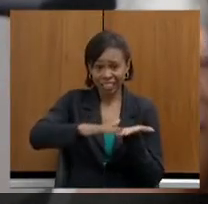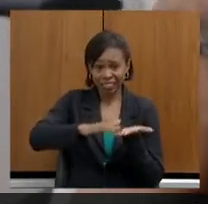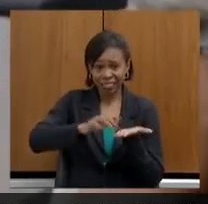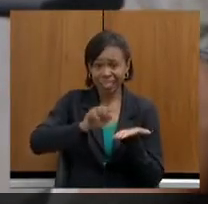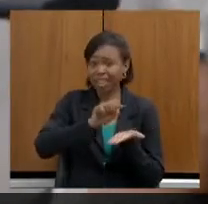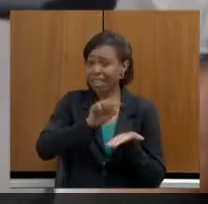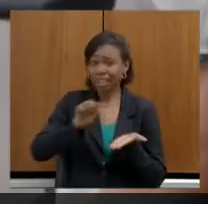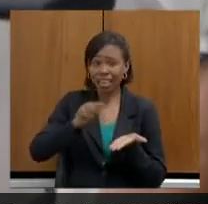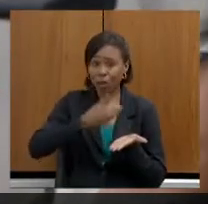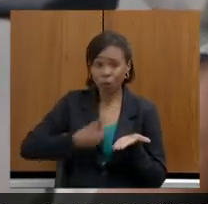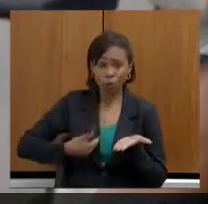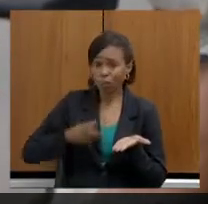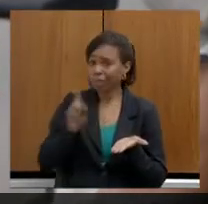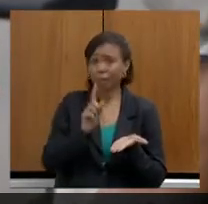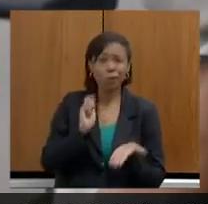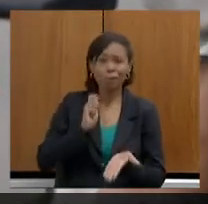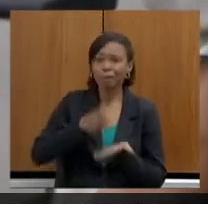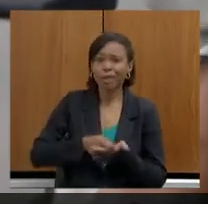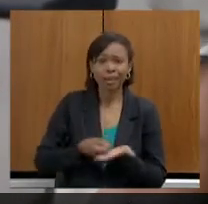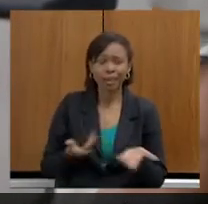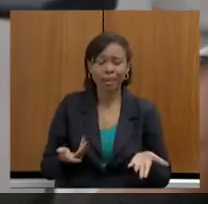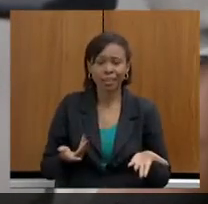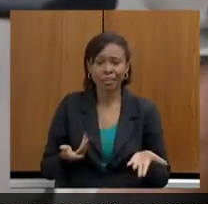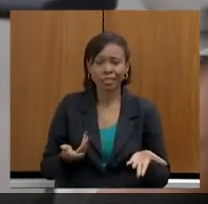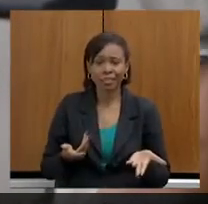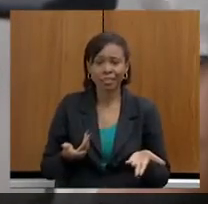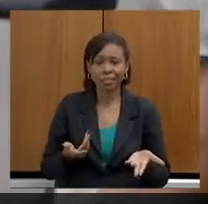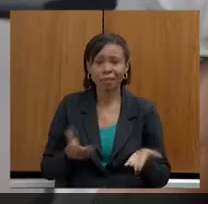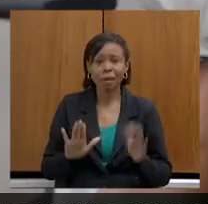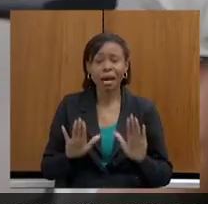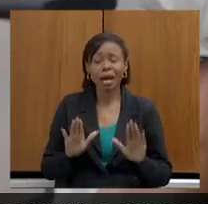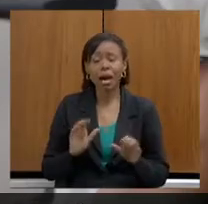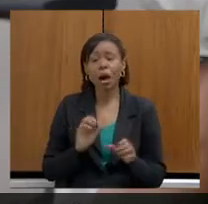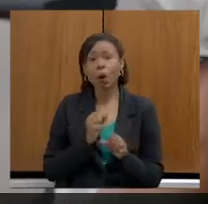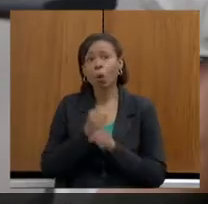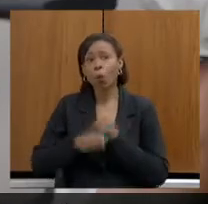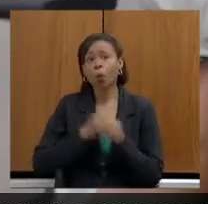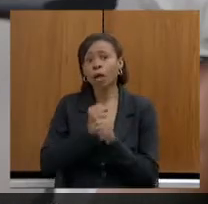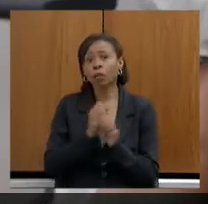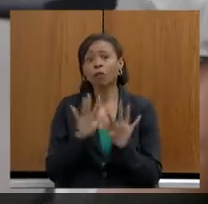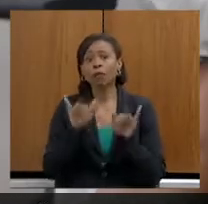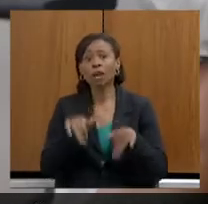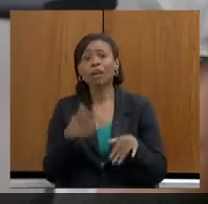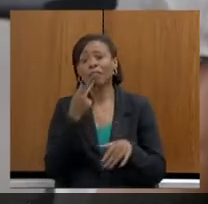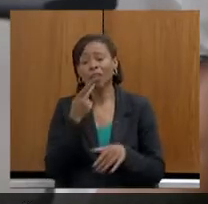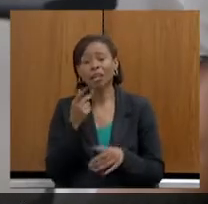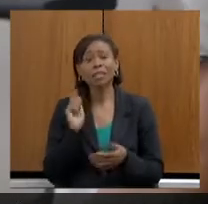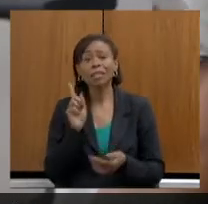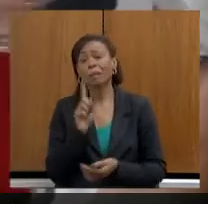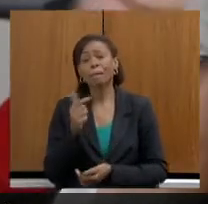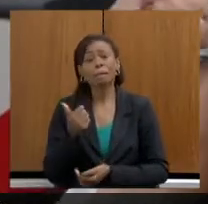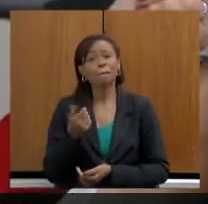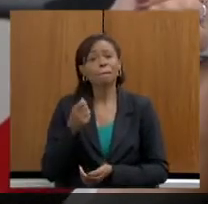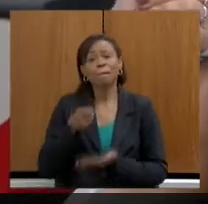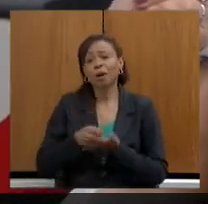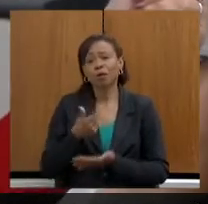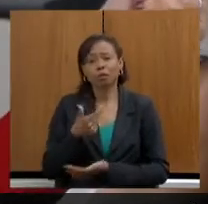pagar e para tentar fechar o plano e dizer que pagou e vestiu 25% vai para o próximo